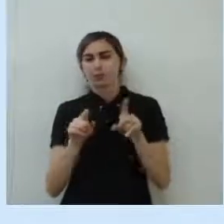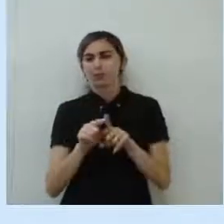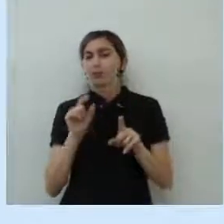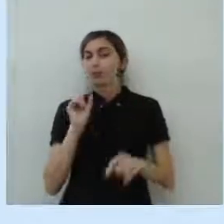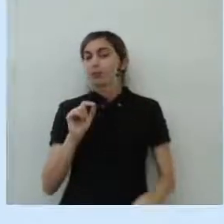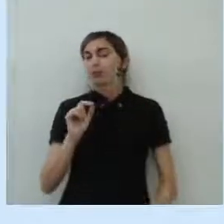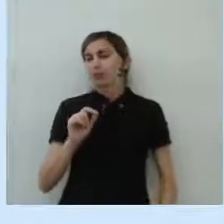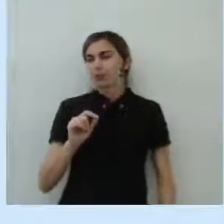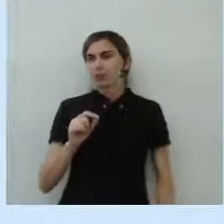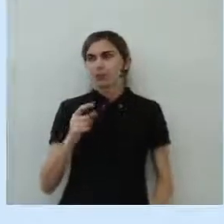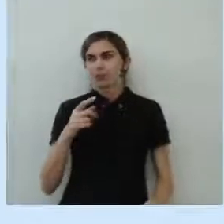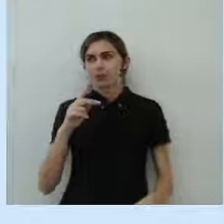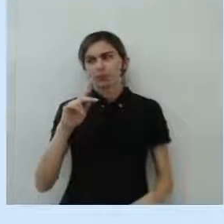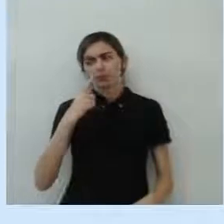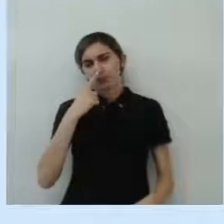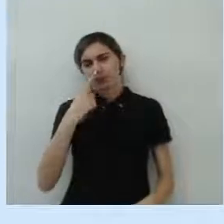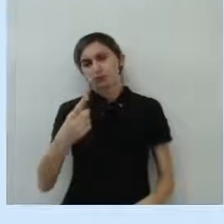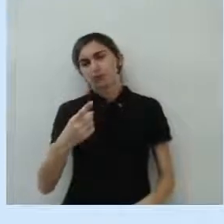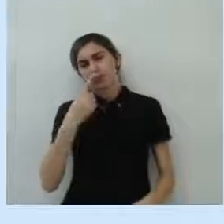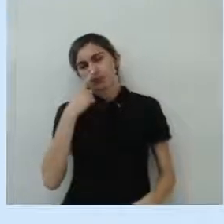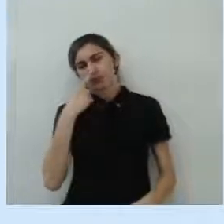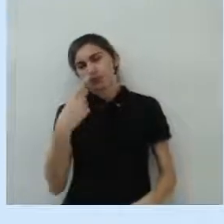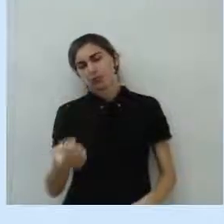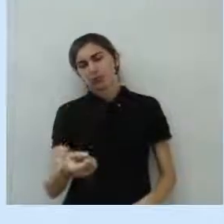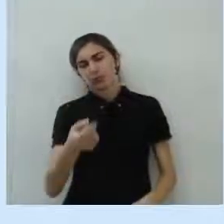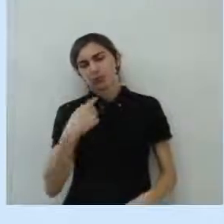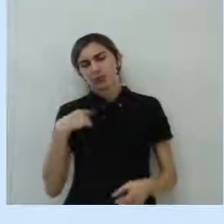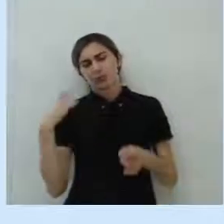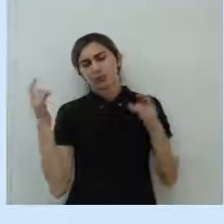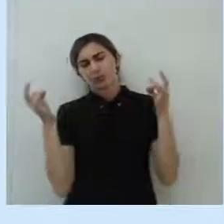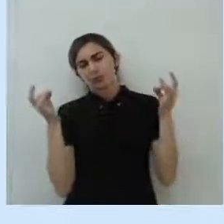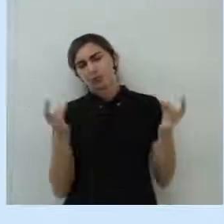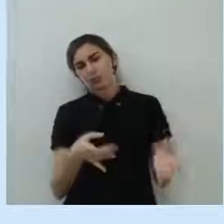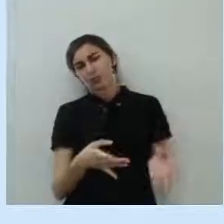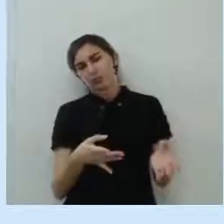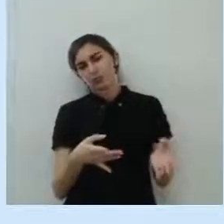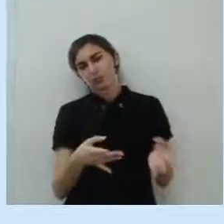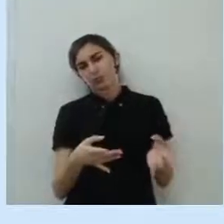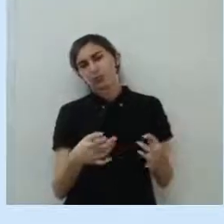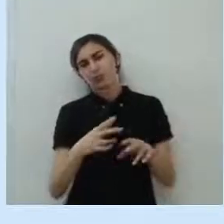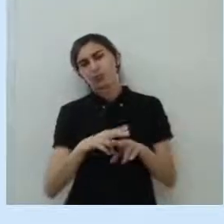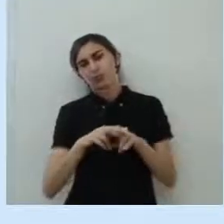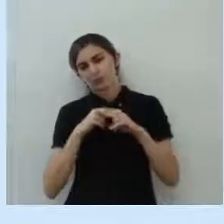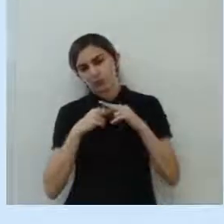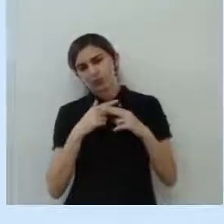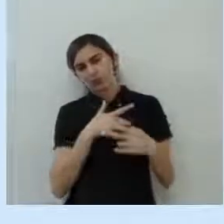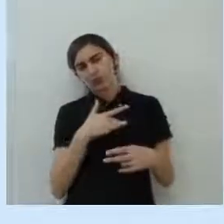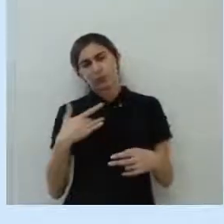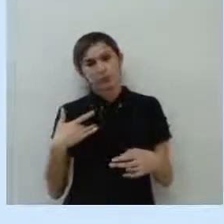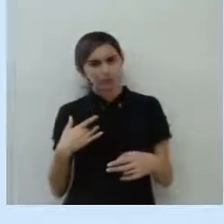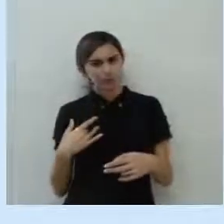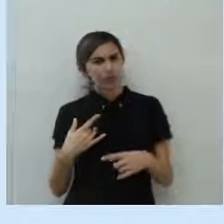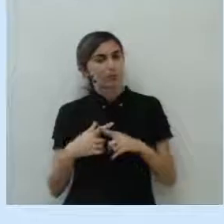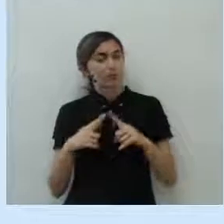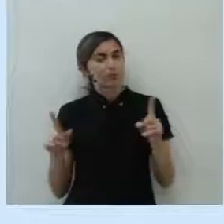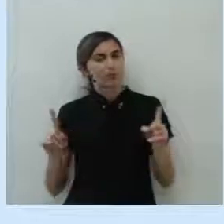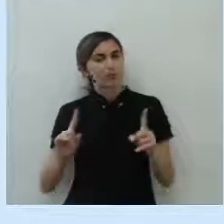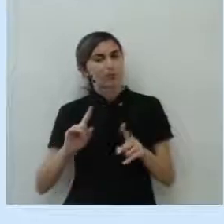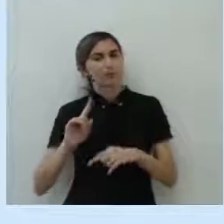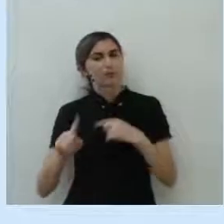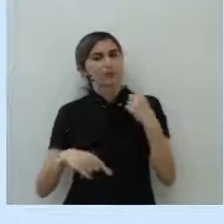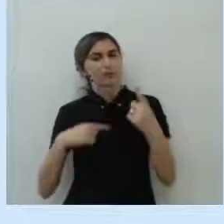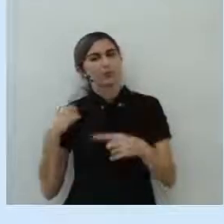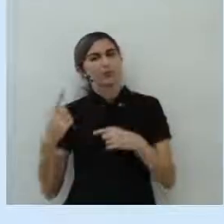que Chacrinha, ele largou inicialmente por causa de um problema de saúde, mas depois